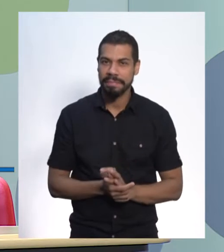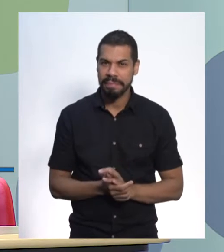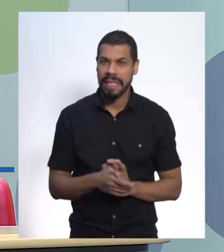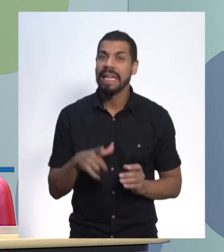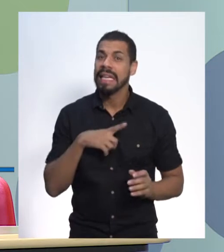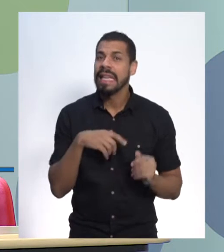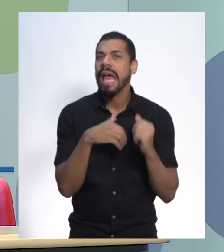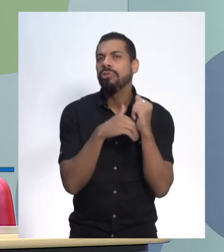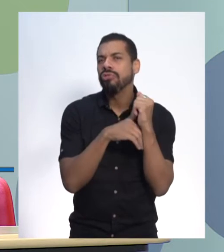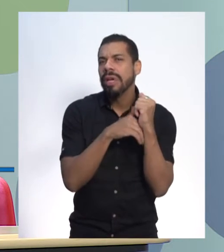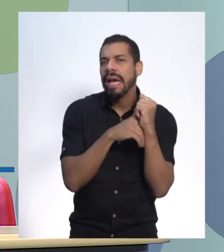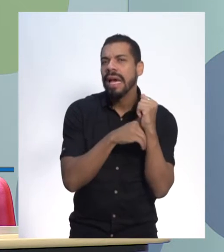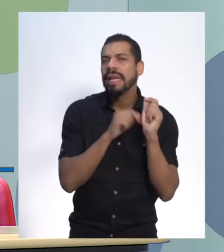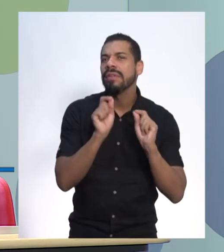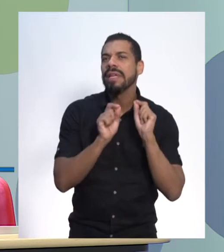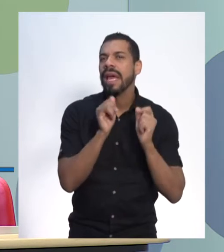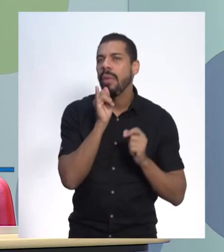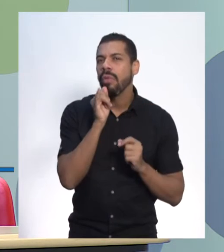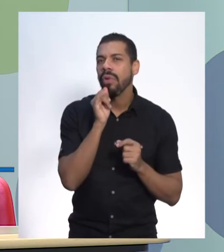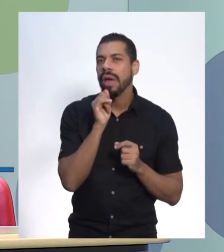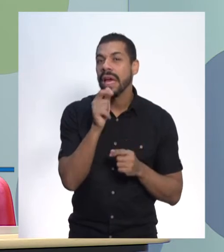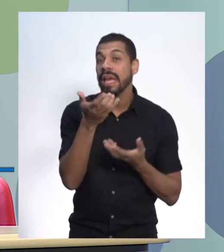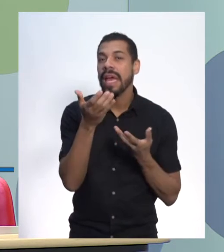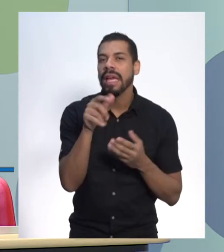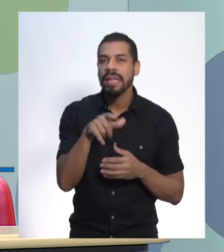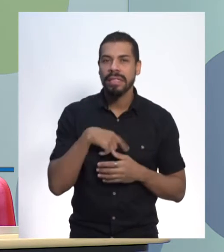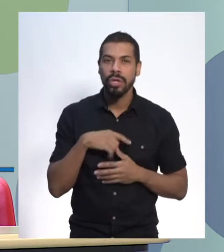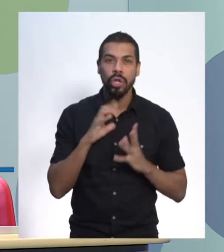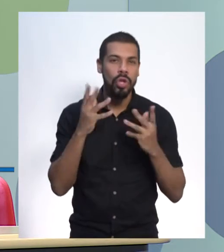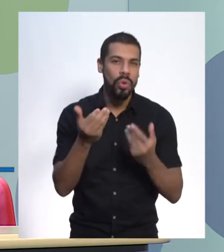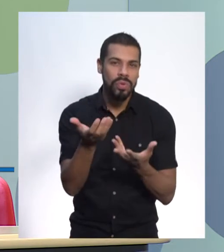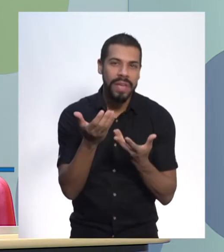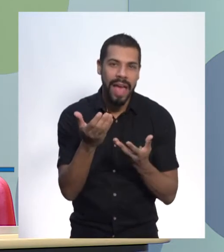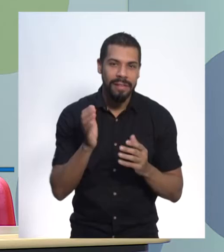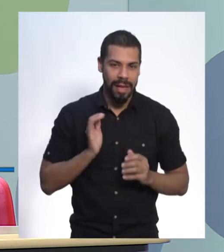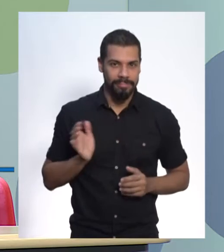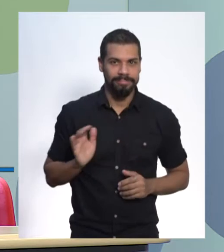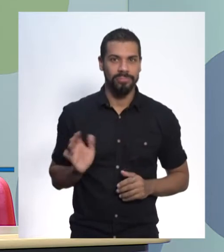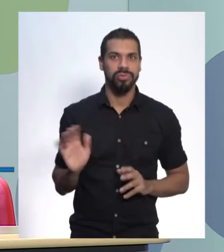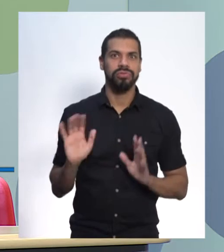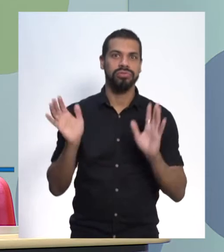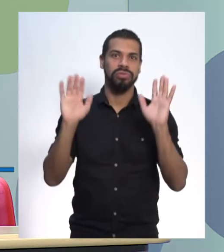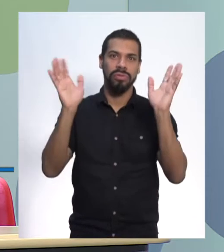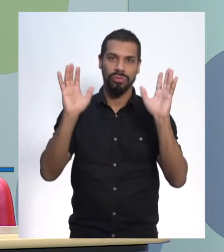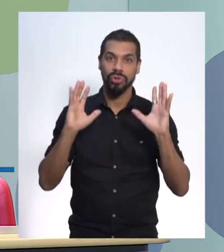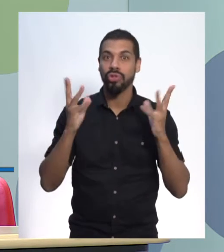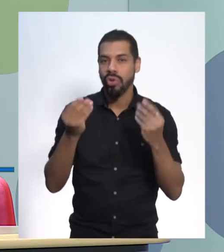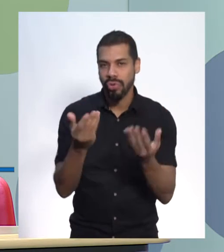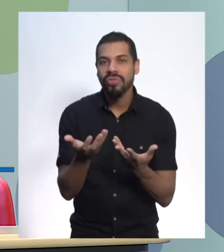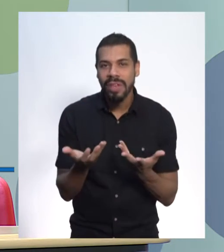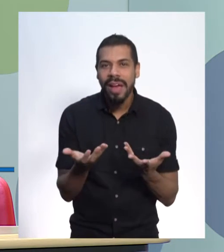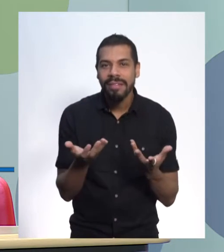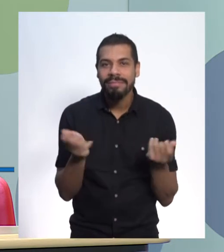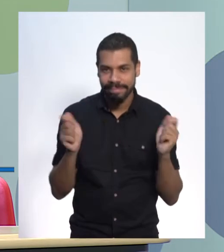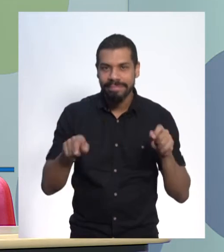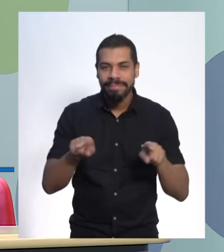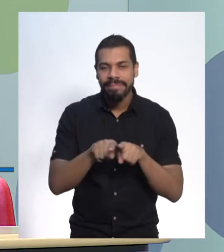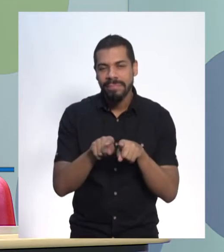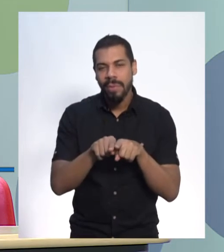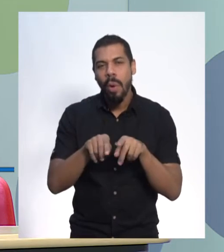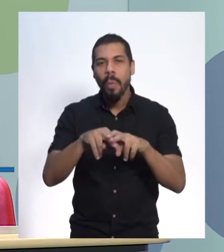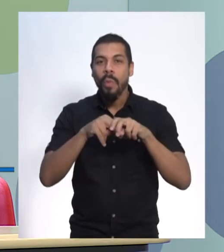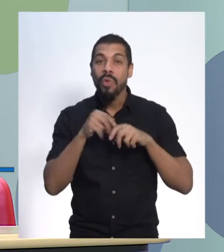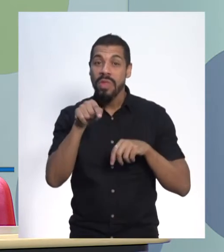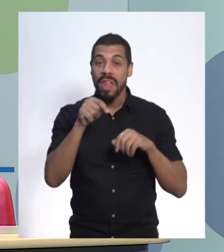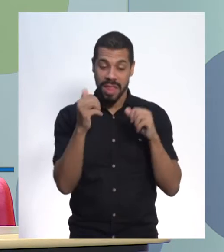segredo que não querem que você saiba, né? Quem não quer ficar rico? Quem não quer enricar? Então, essa questão do segredo que não quero que você saiba, ela vai estar